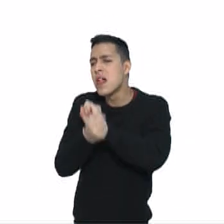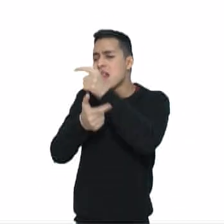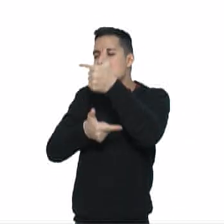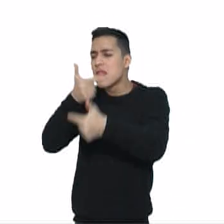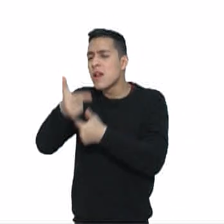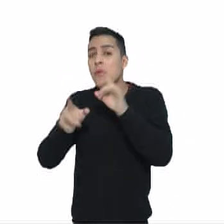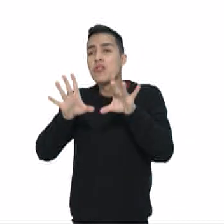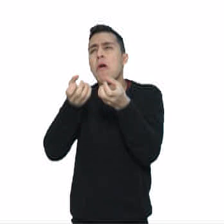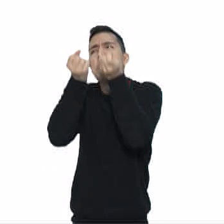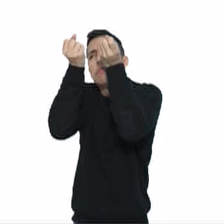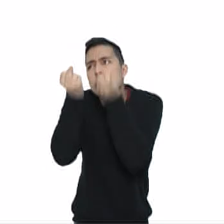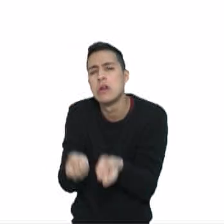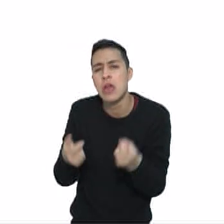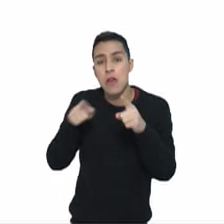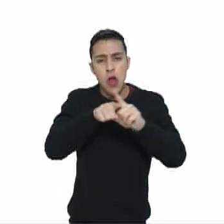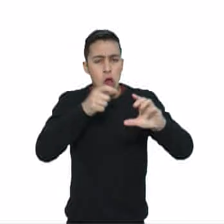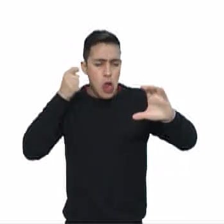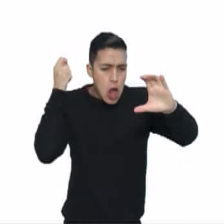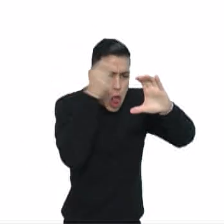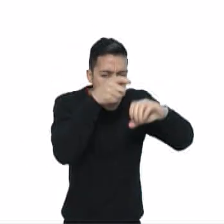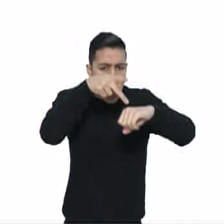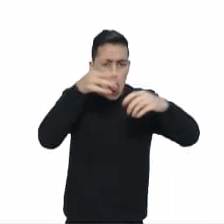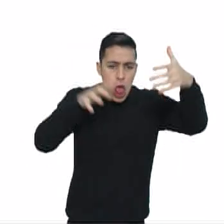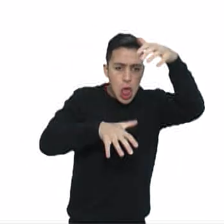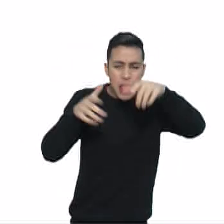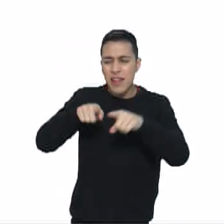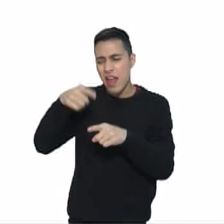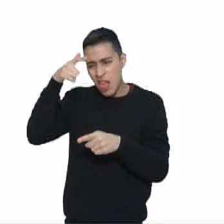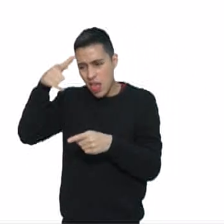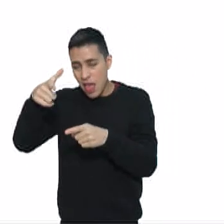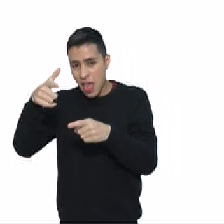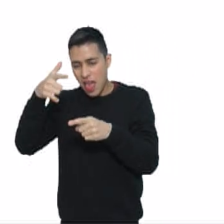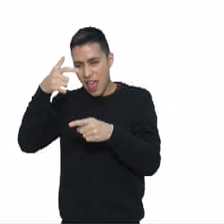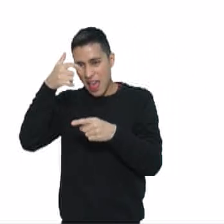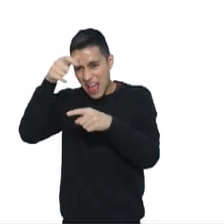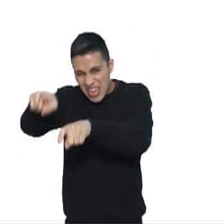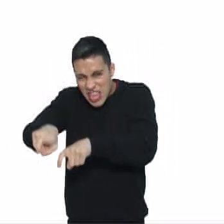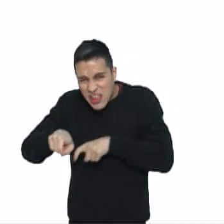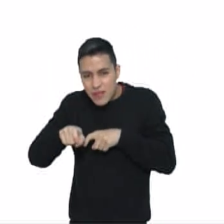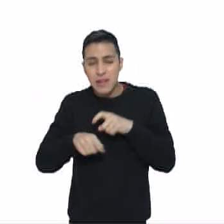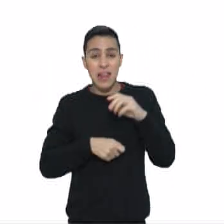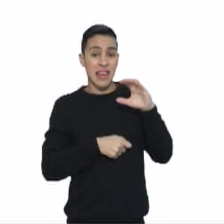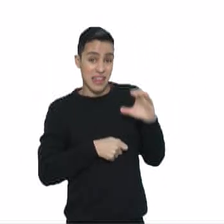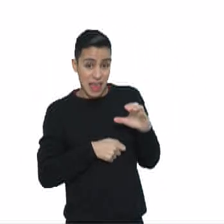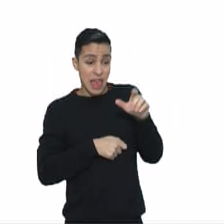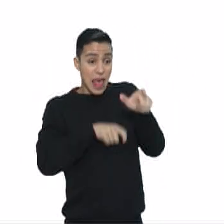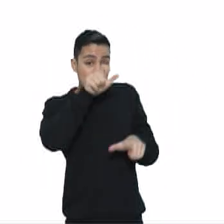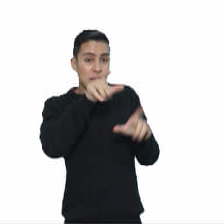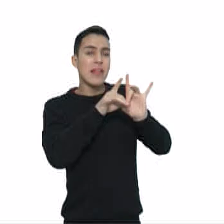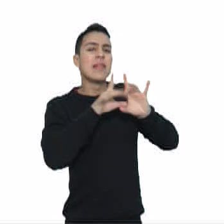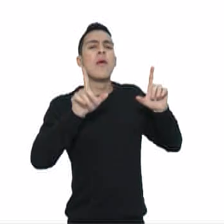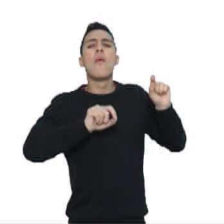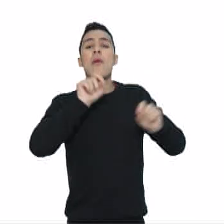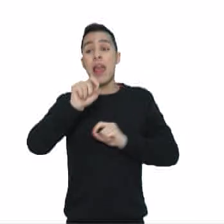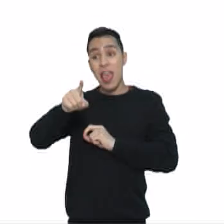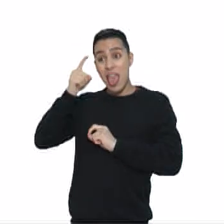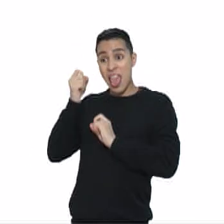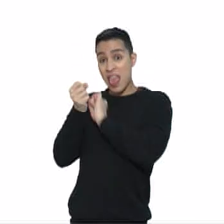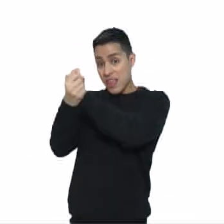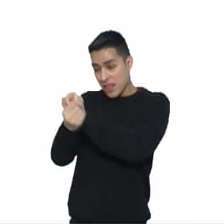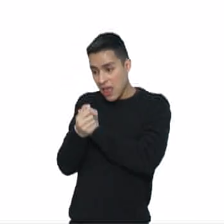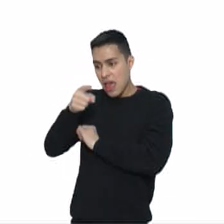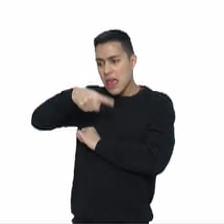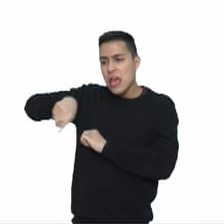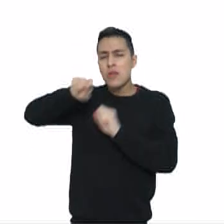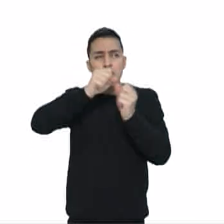em serviços pesados, como nas pedreiras e na agricultura. Letra C, os libertos eram ex-escravos e poderiam